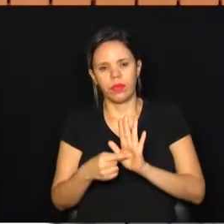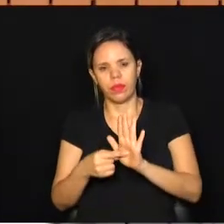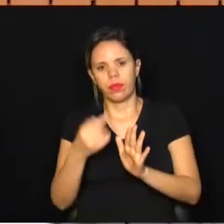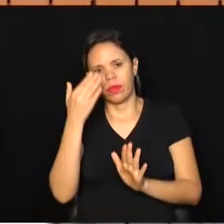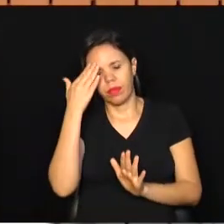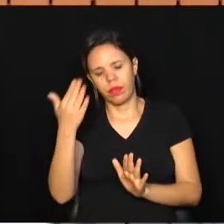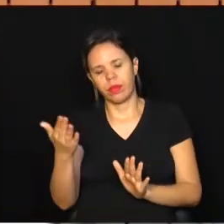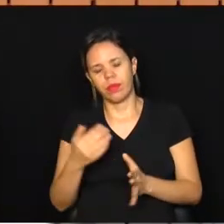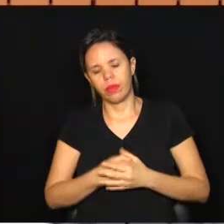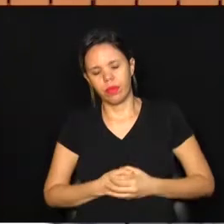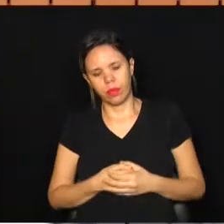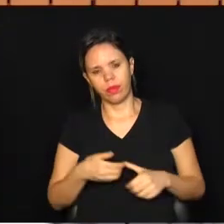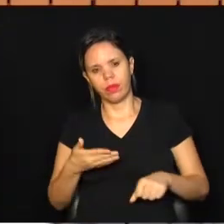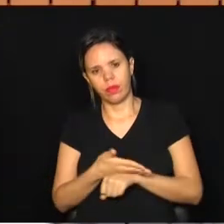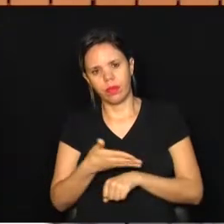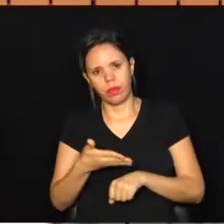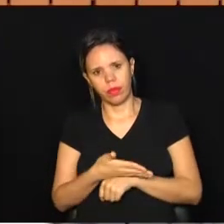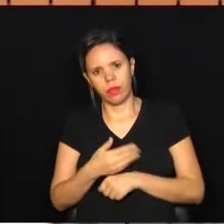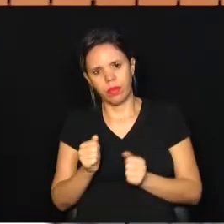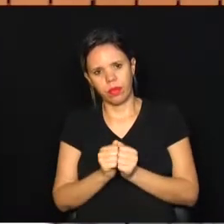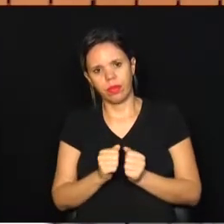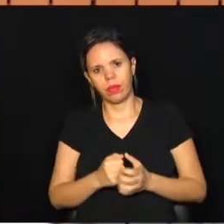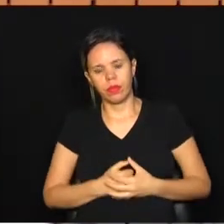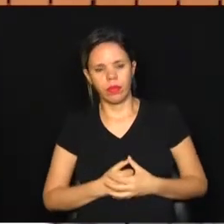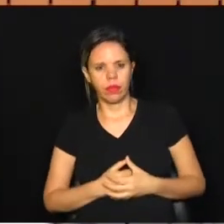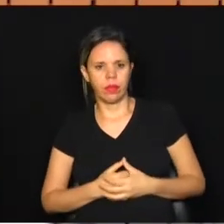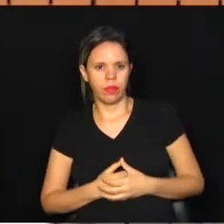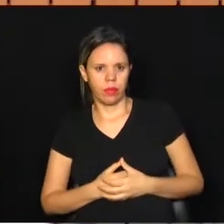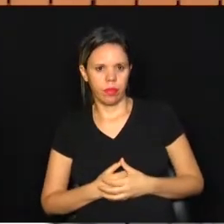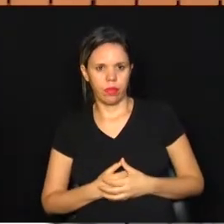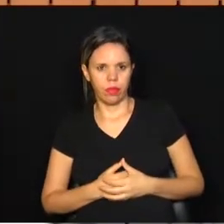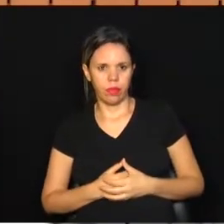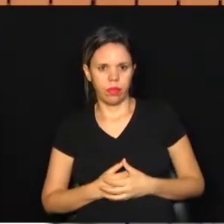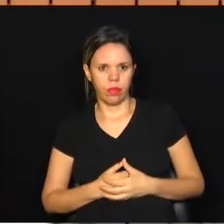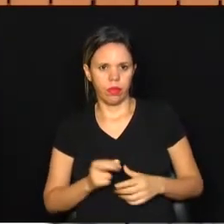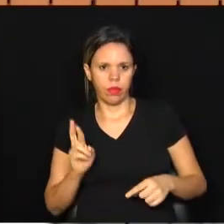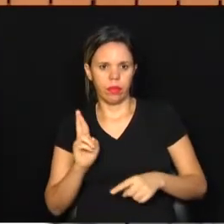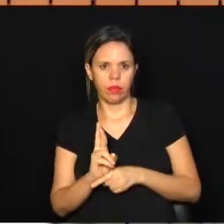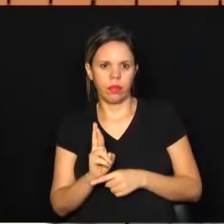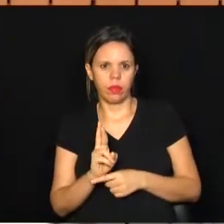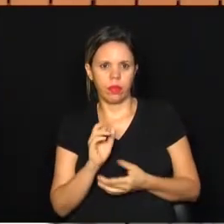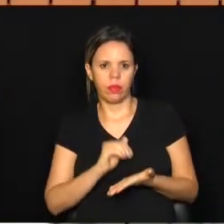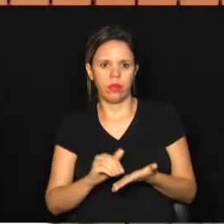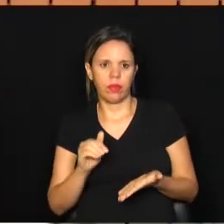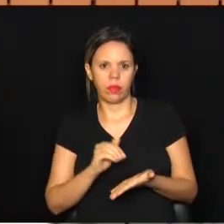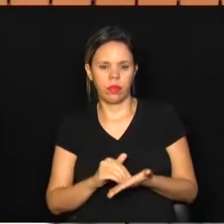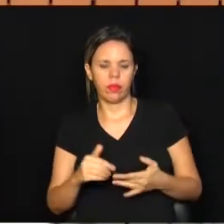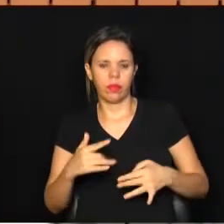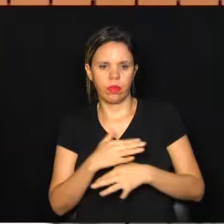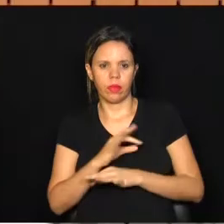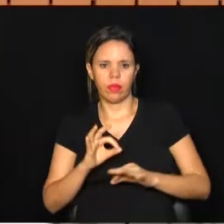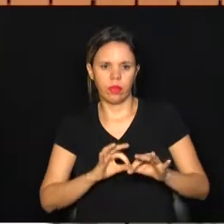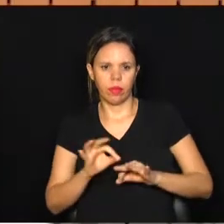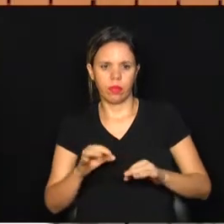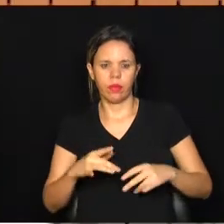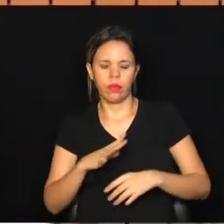agradecer muito pela participação aqui conosco. E representando aí, né, a Secretaria de